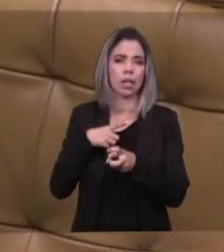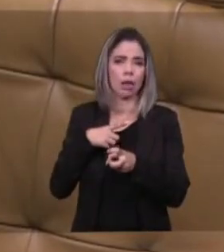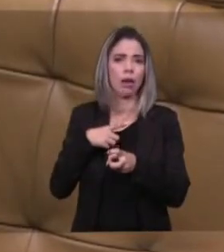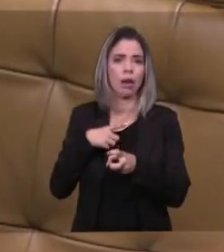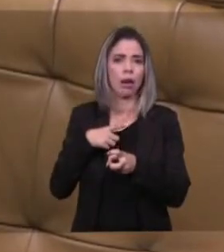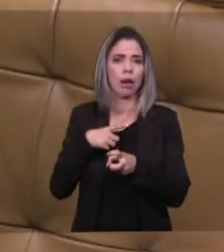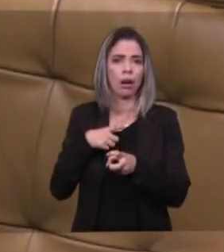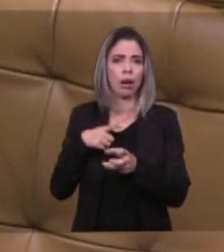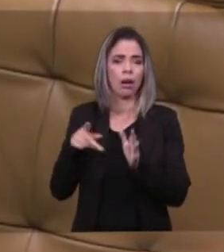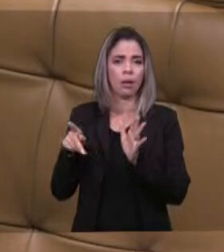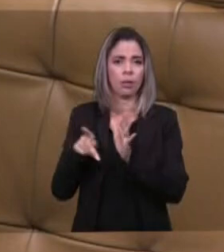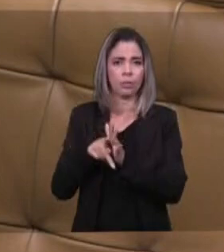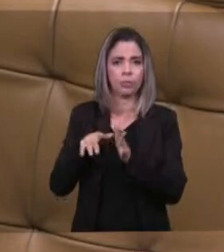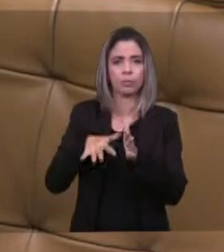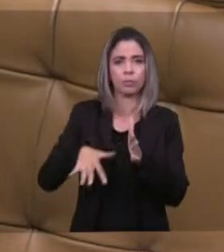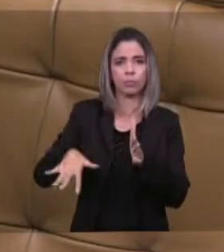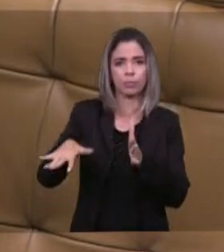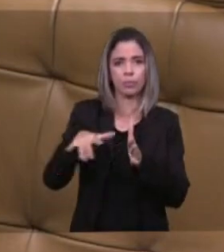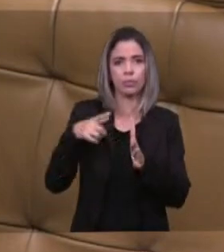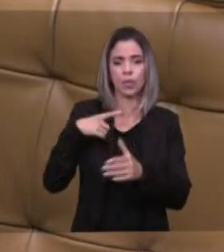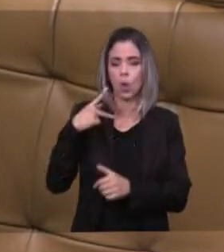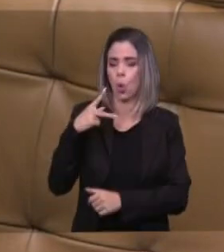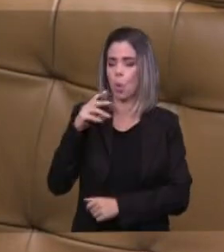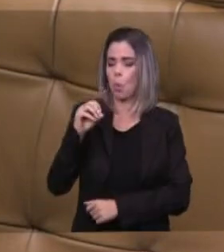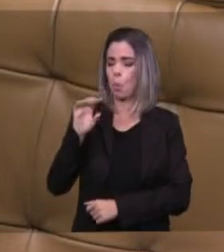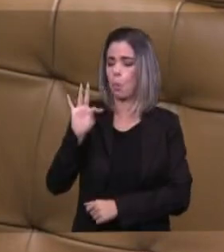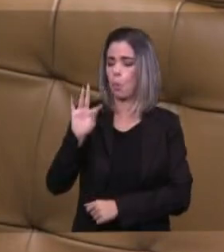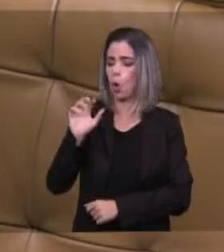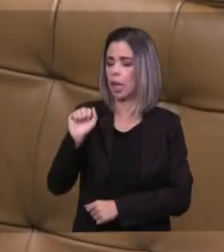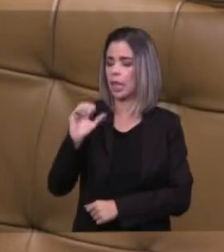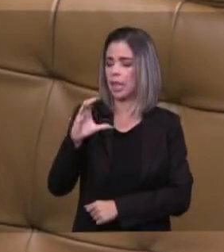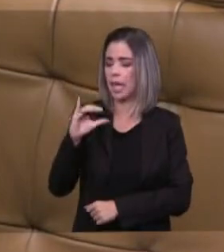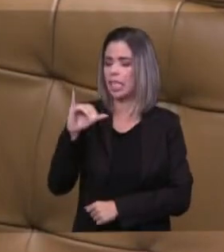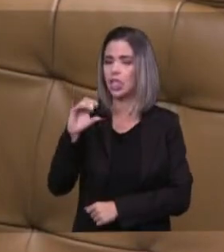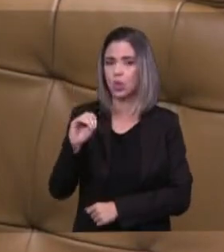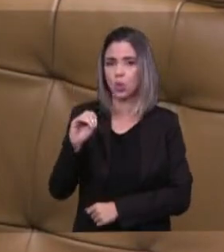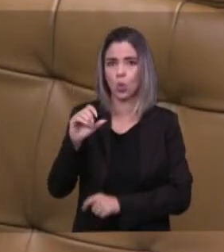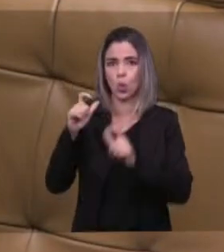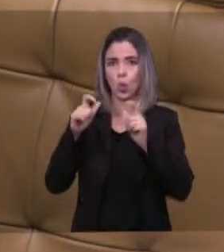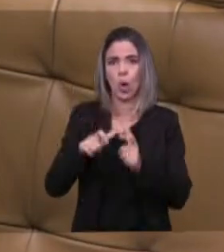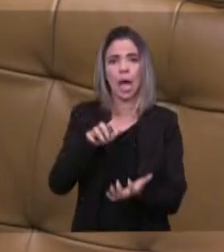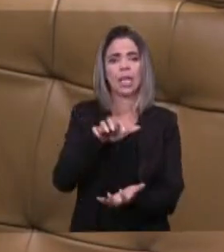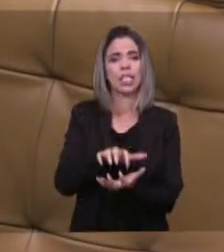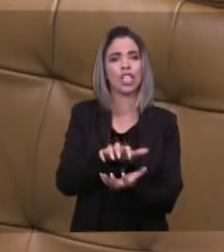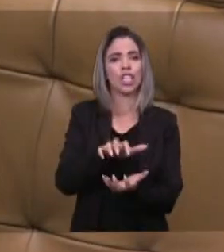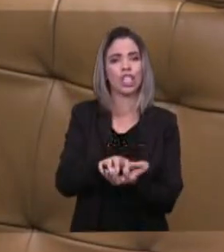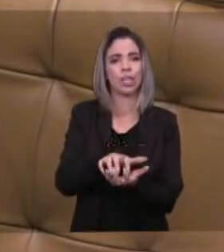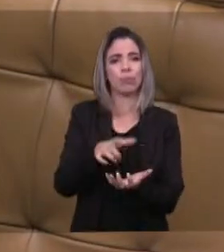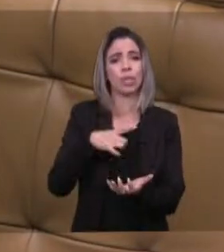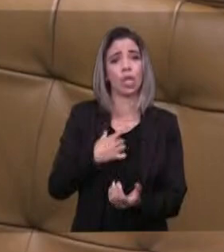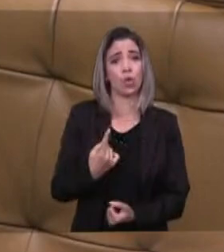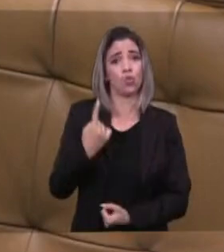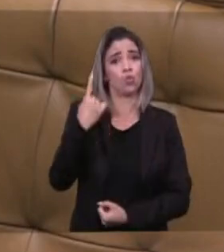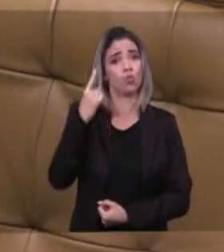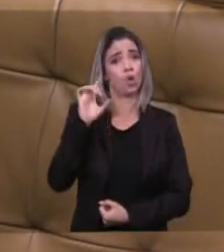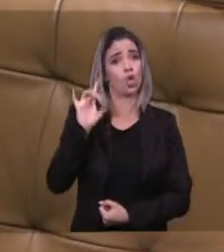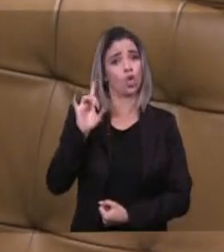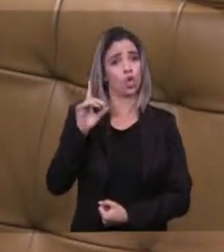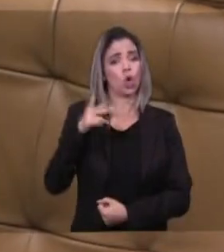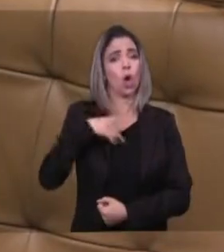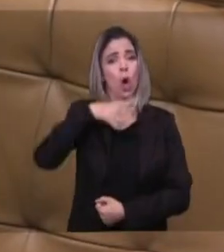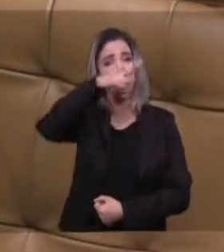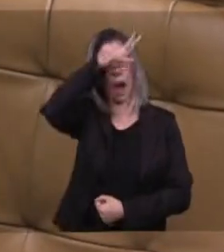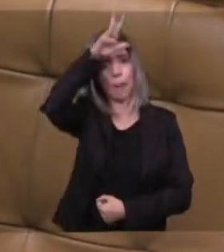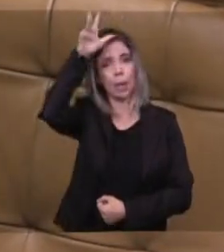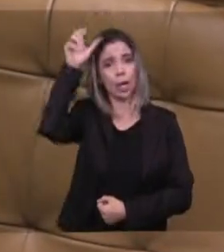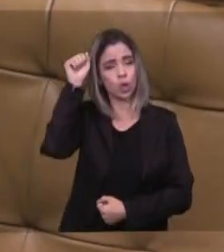tinha, de potássio no Sergipe. E agora tem uma, salvo engano, em Altazes, no